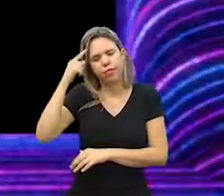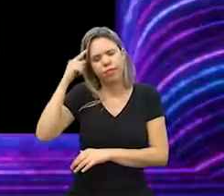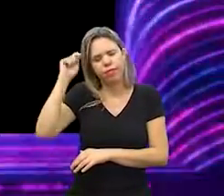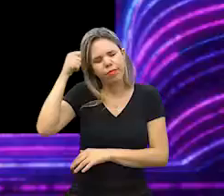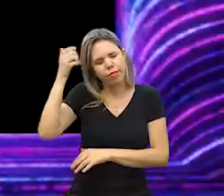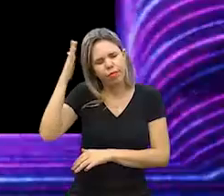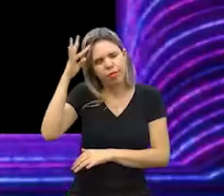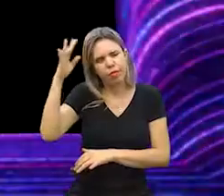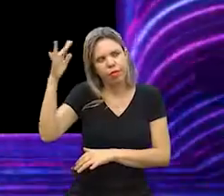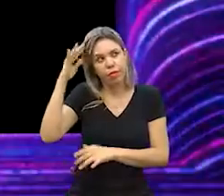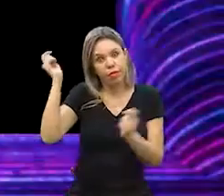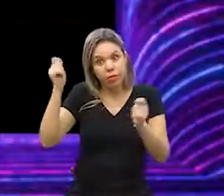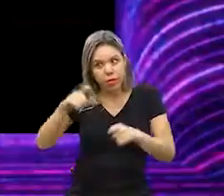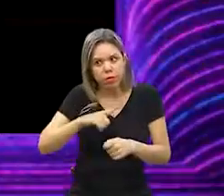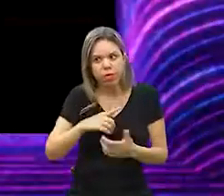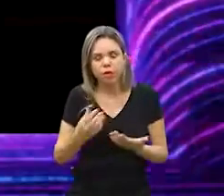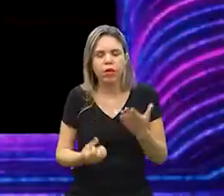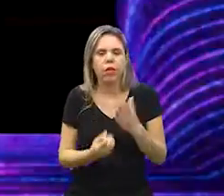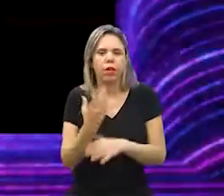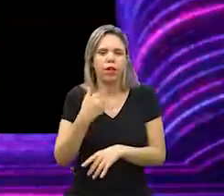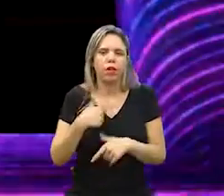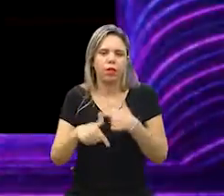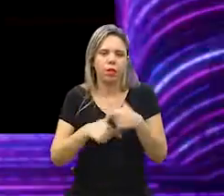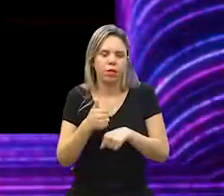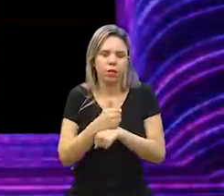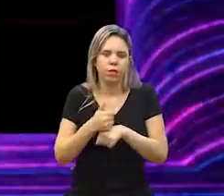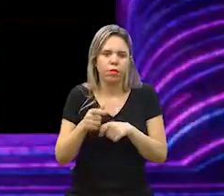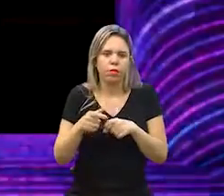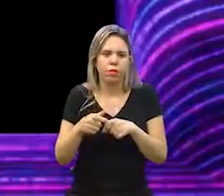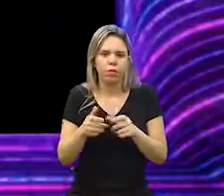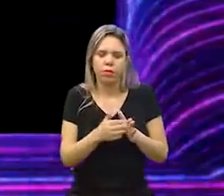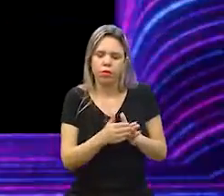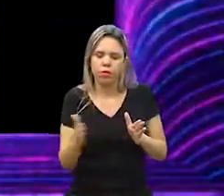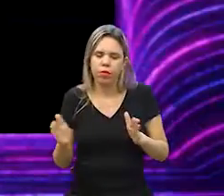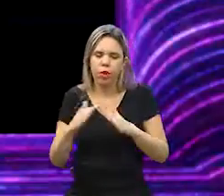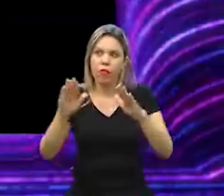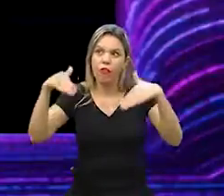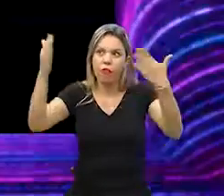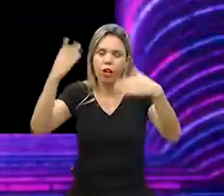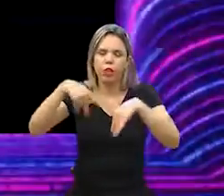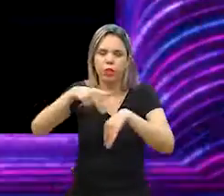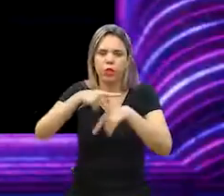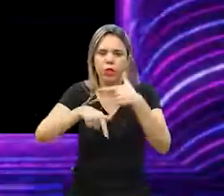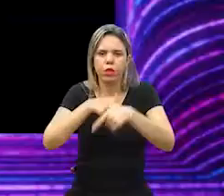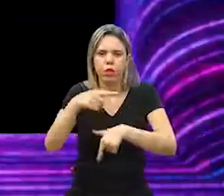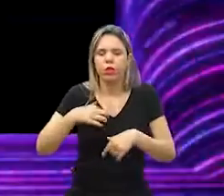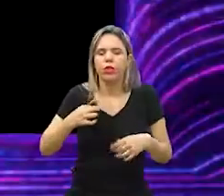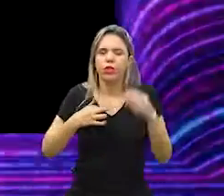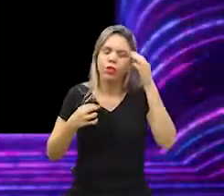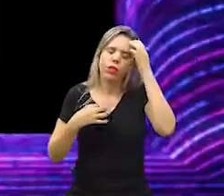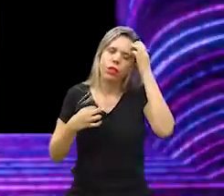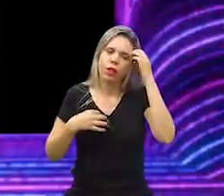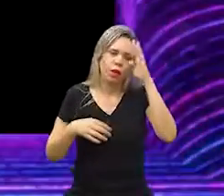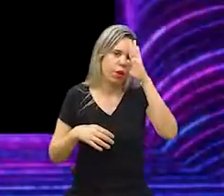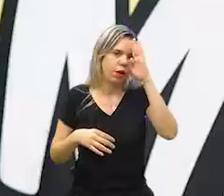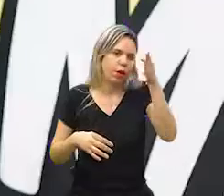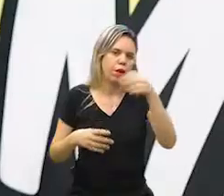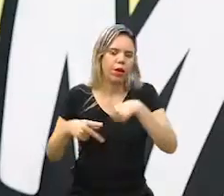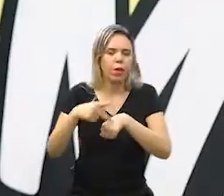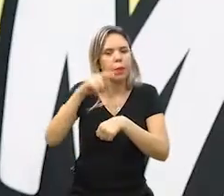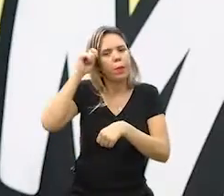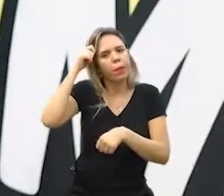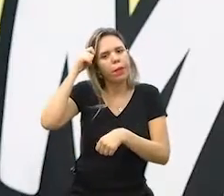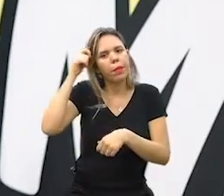tem poder. Então, para mim, eu trabalhei, nesse período que eu morei fora do Brasil, eu fiz trabalhos voluntários, né? Principalmente na